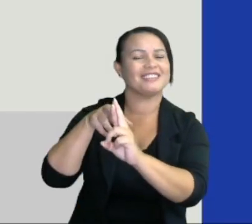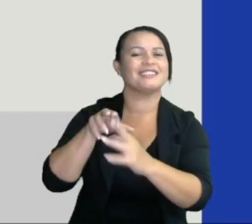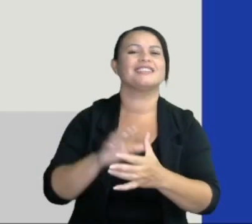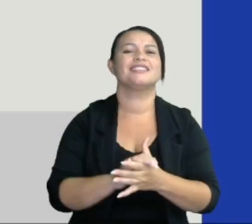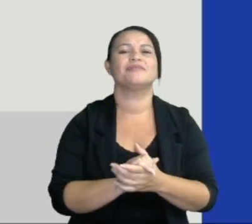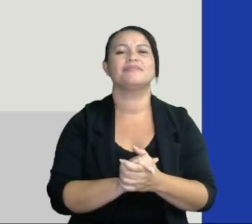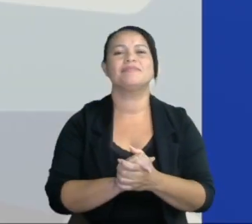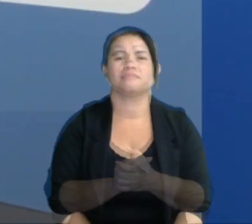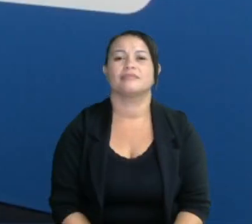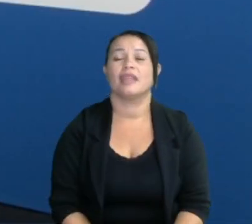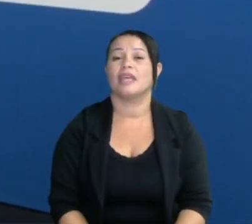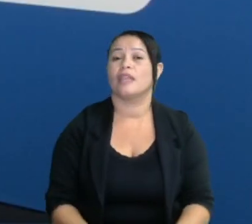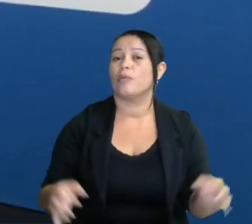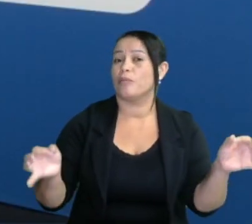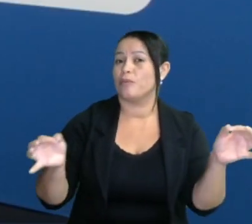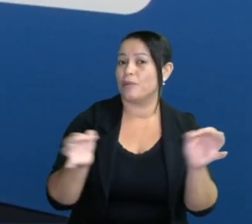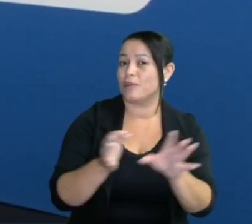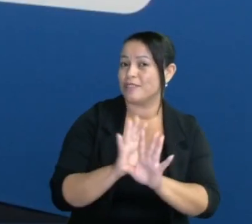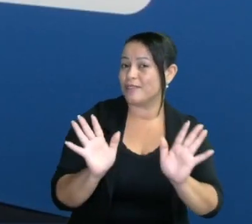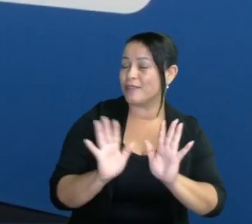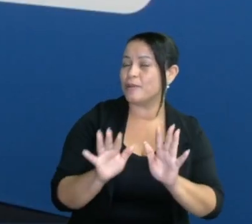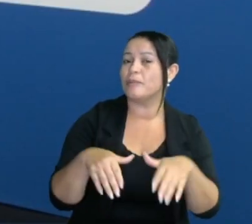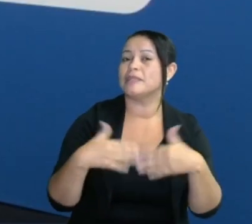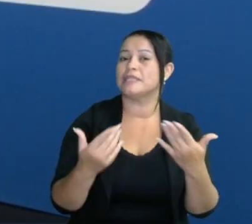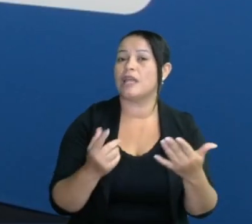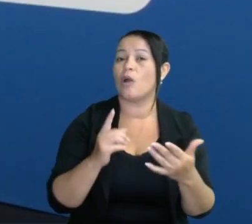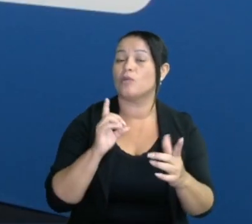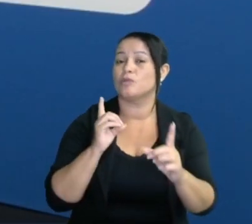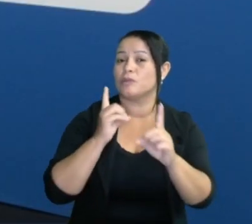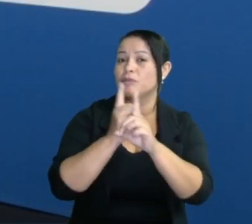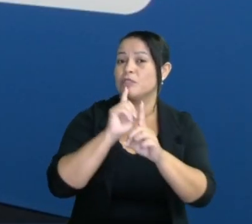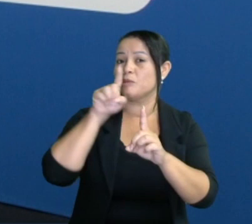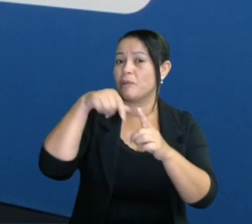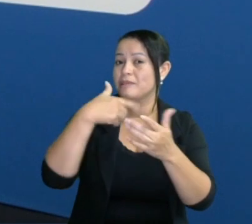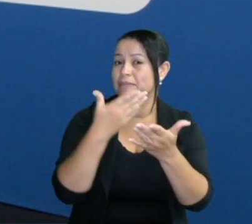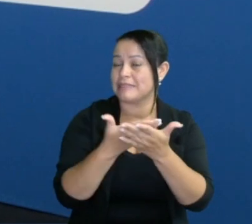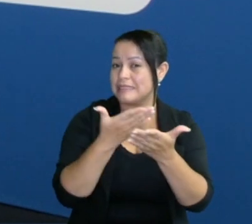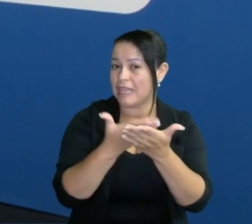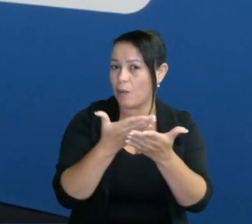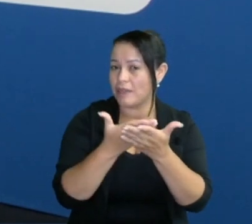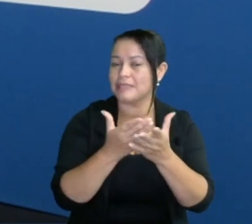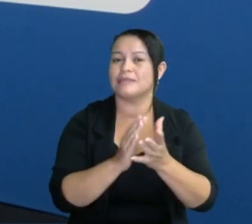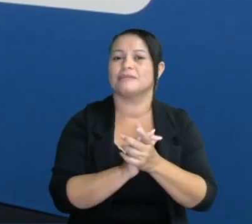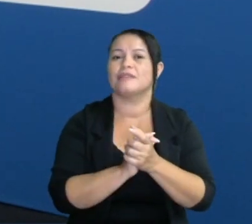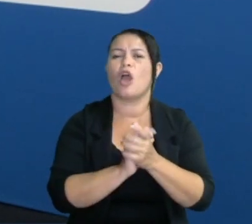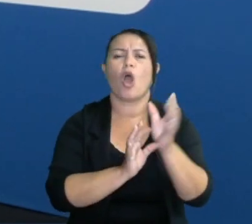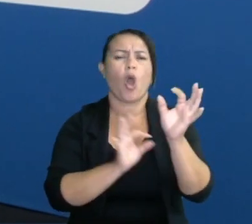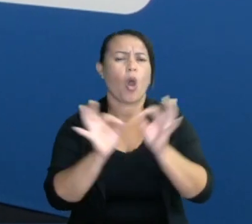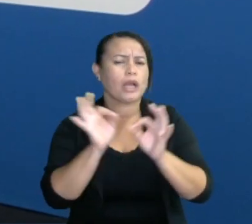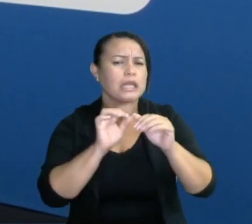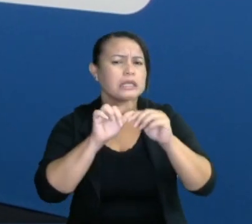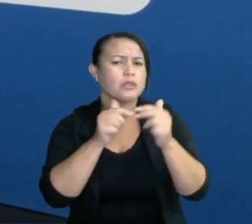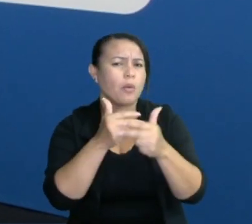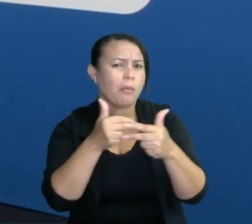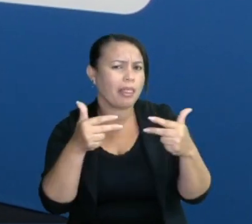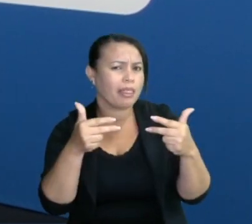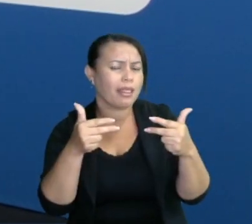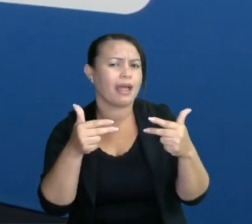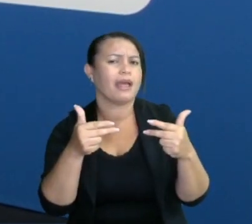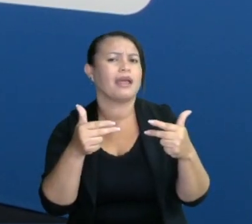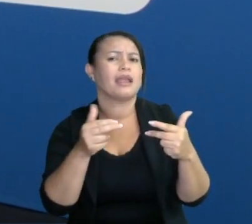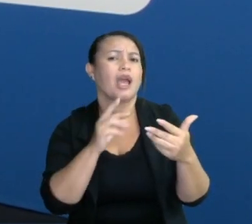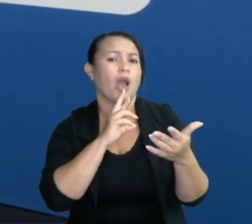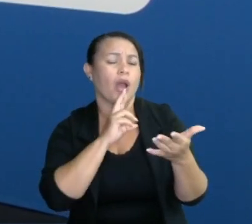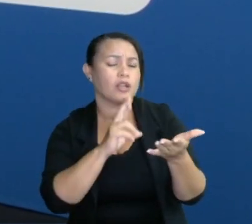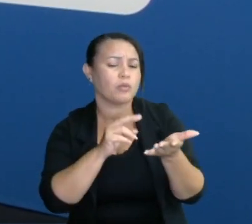referências. Por hoje é só, turminha. Nos vemos nas próximas aulas. Organiza o material, faz